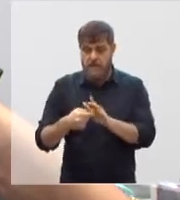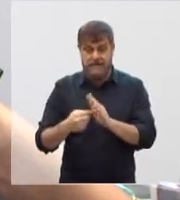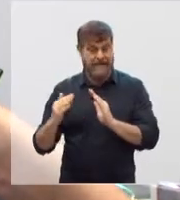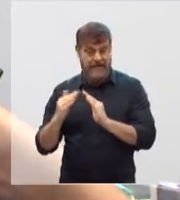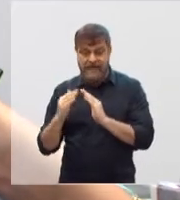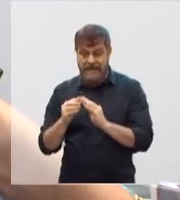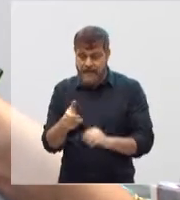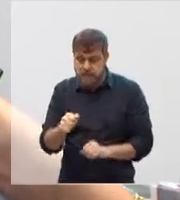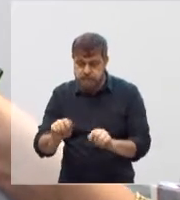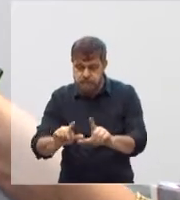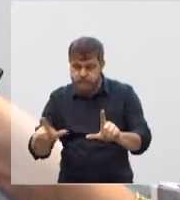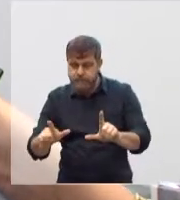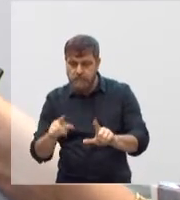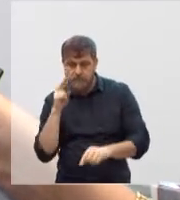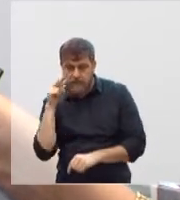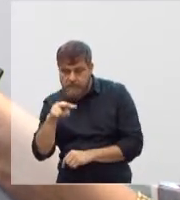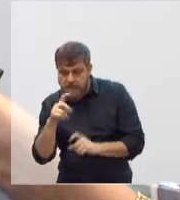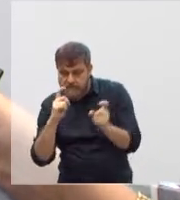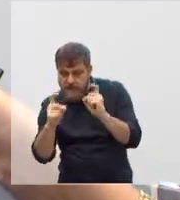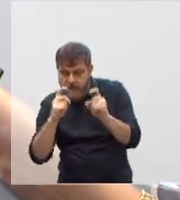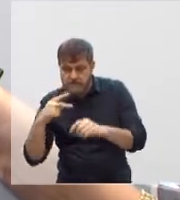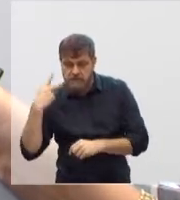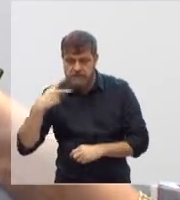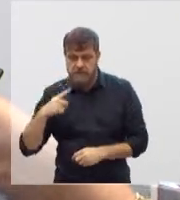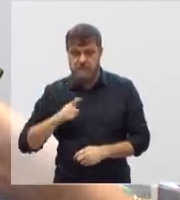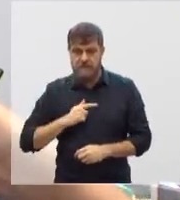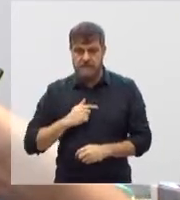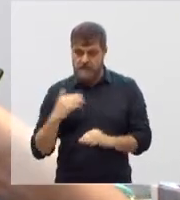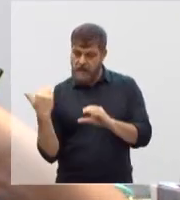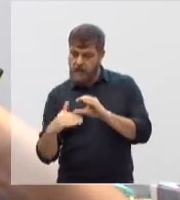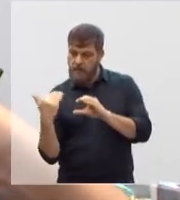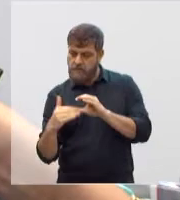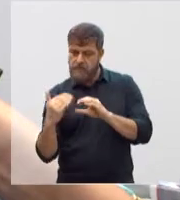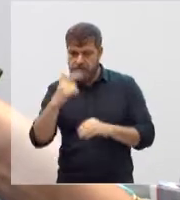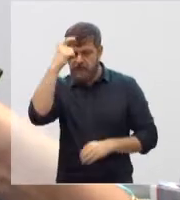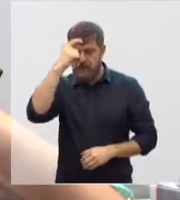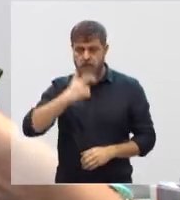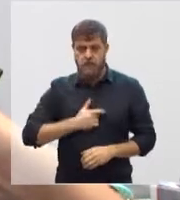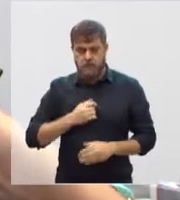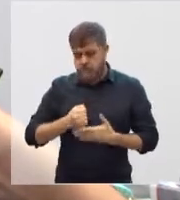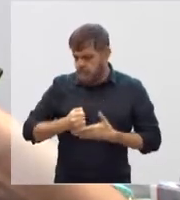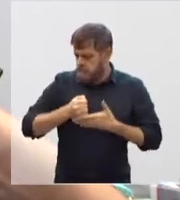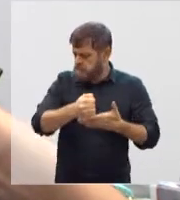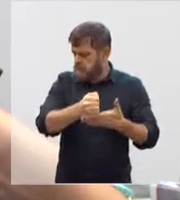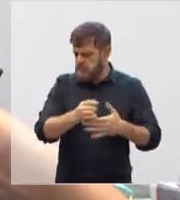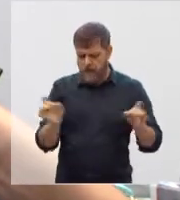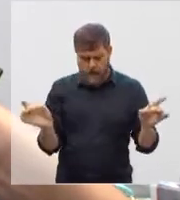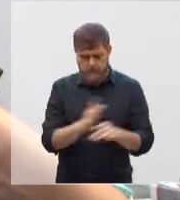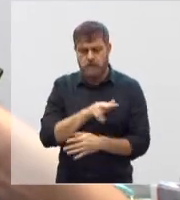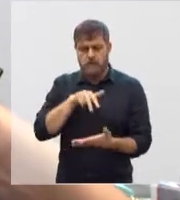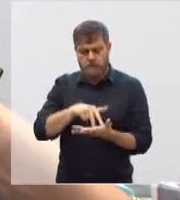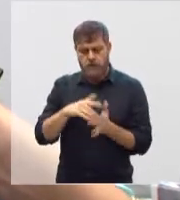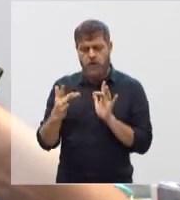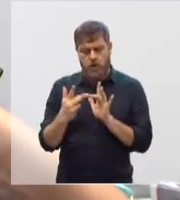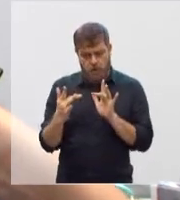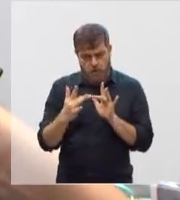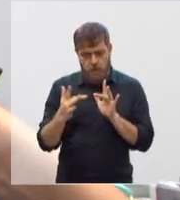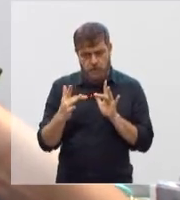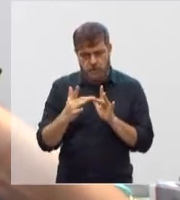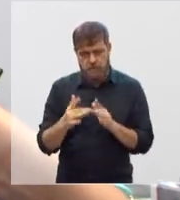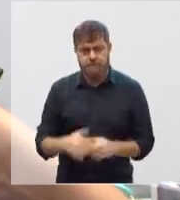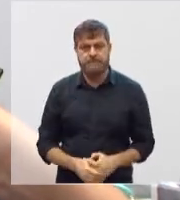porque coloca na sua casa as sessões e tá aí o meu e-mail e eu estou à sua inteira disposição. Pode